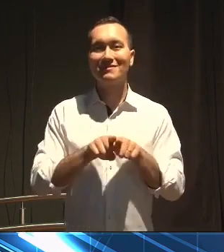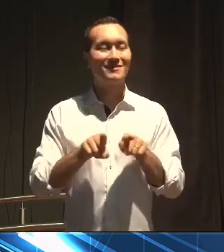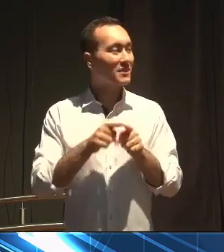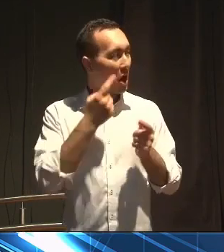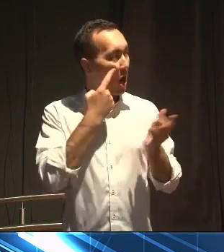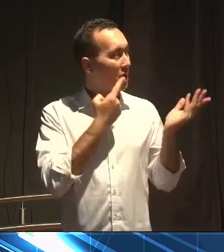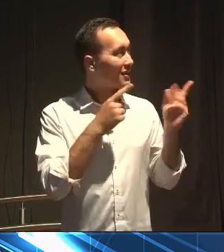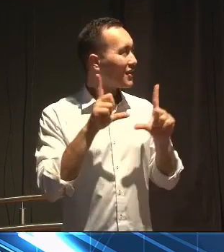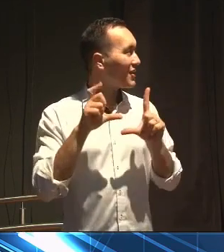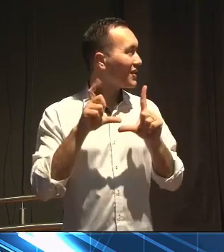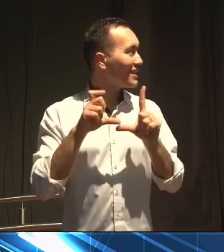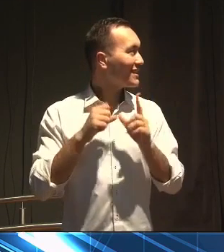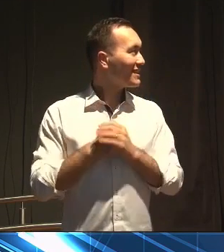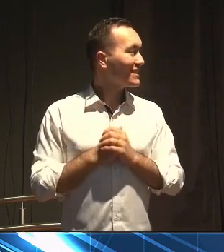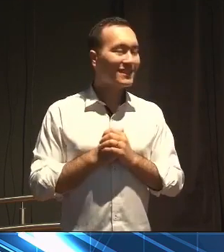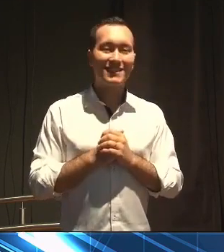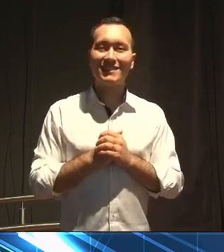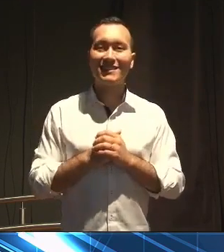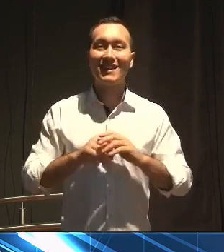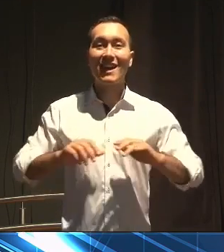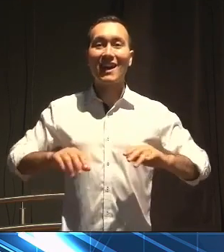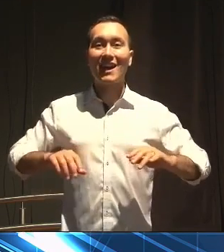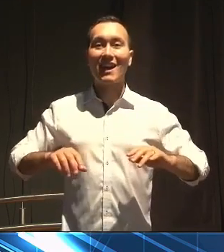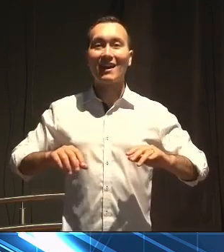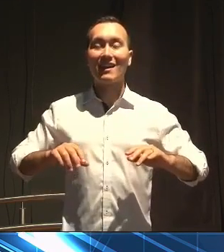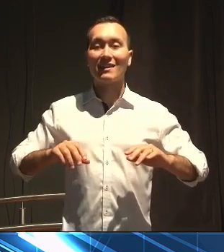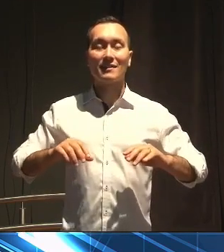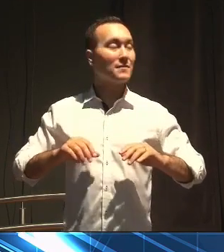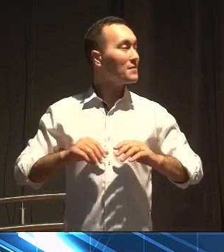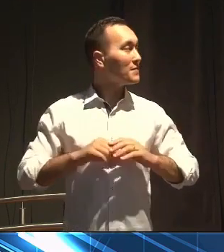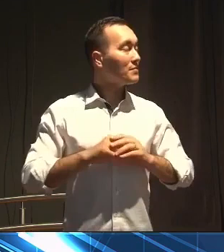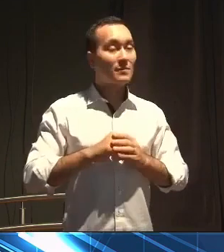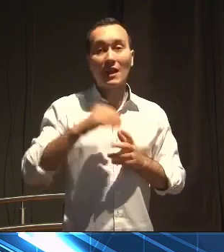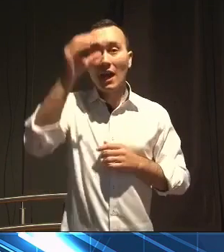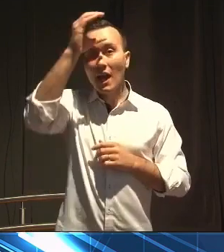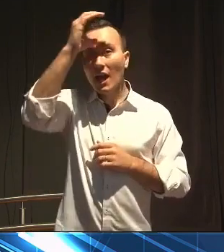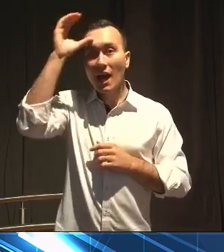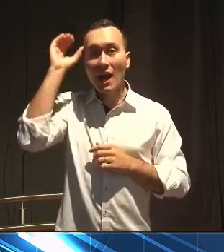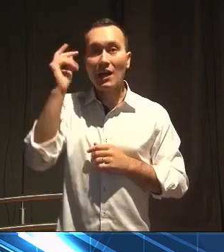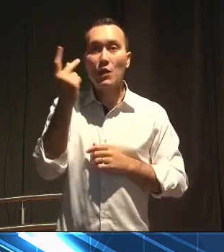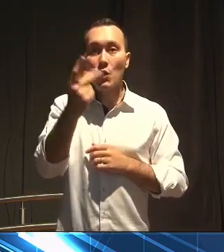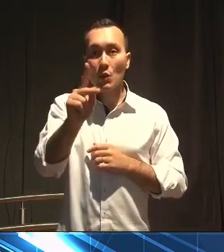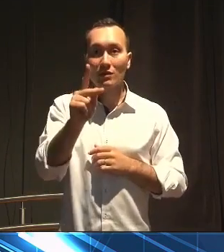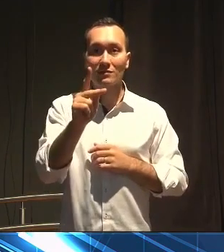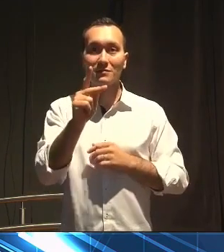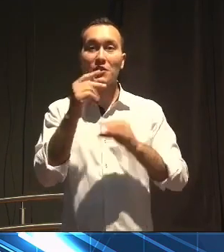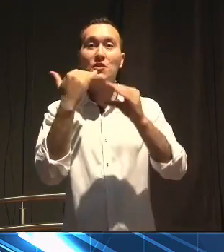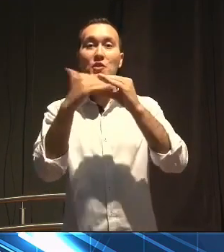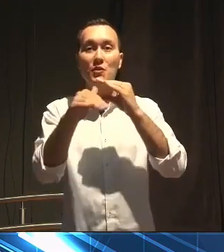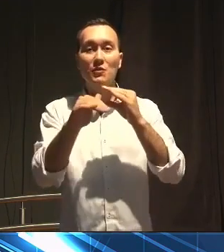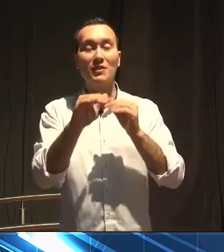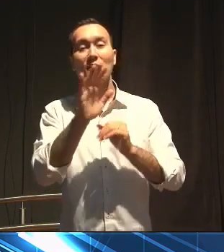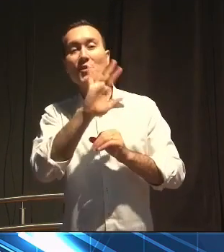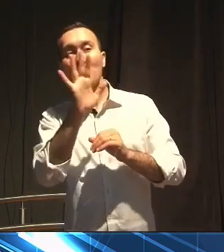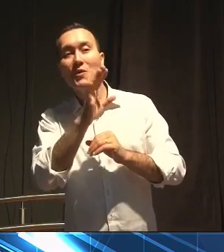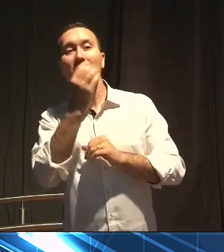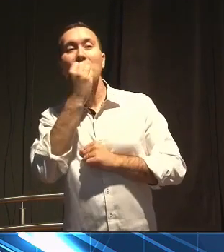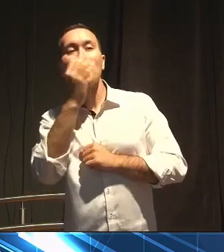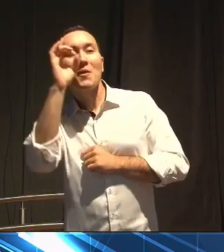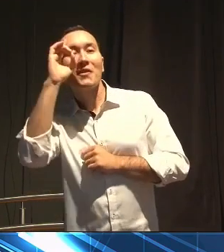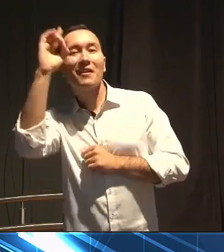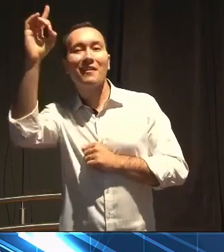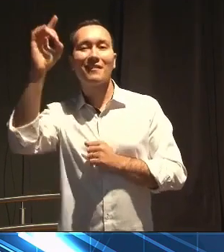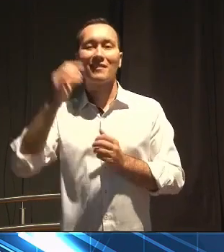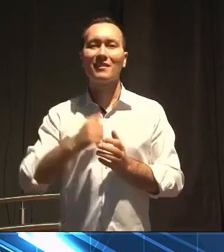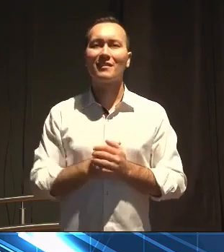dessa flor, mas algum bom dia vocês já compartilharam. Então, para quem fazia tudo isso, usava a rede social para fazer isso aqui, para